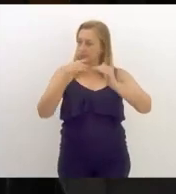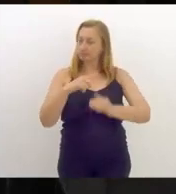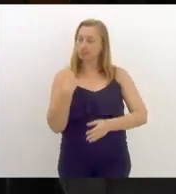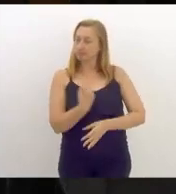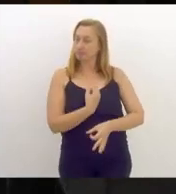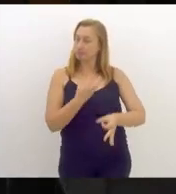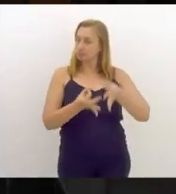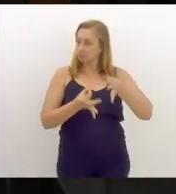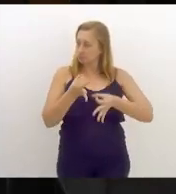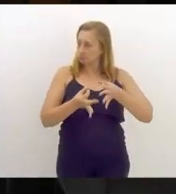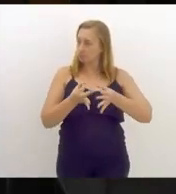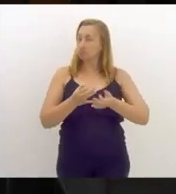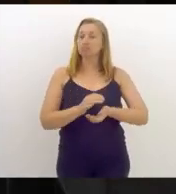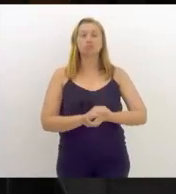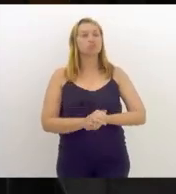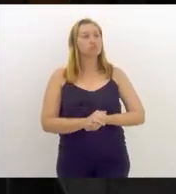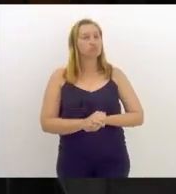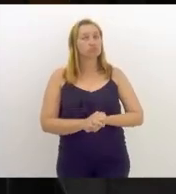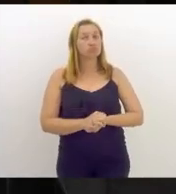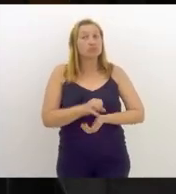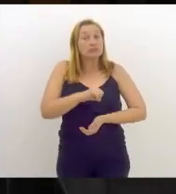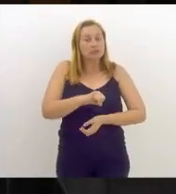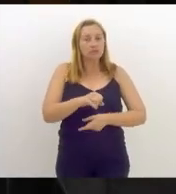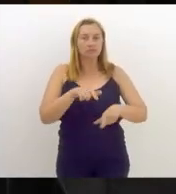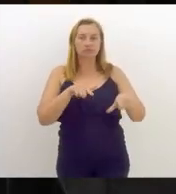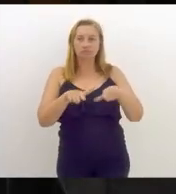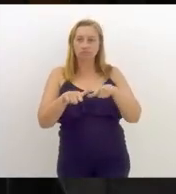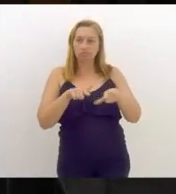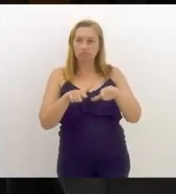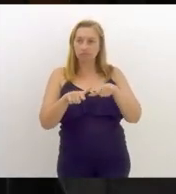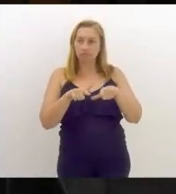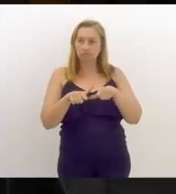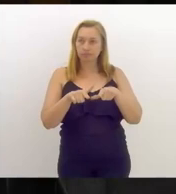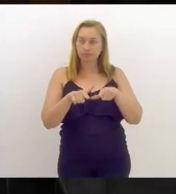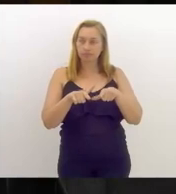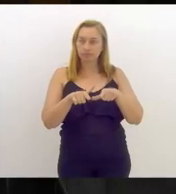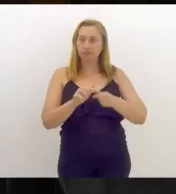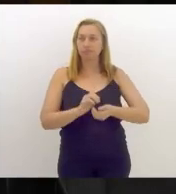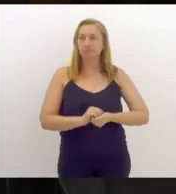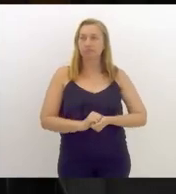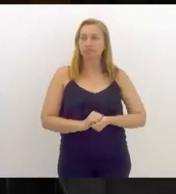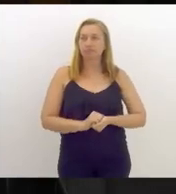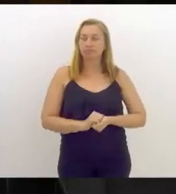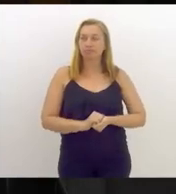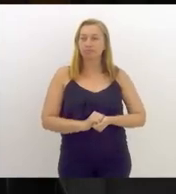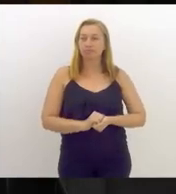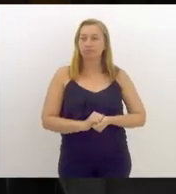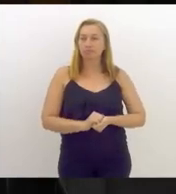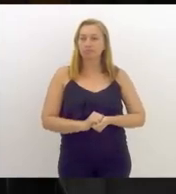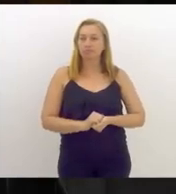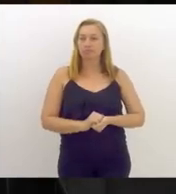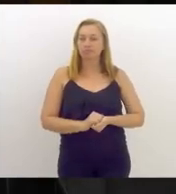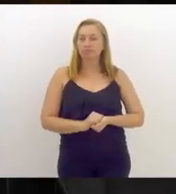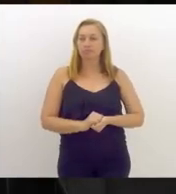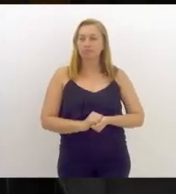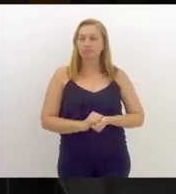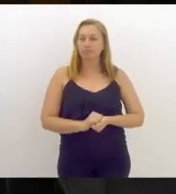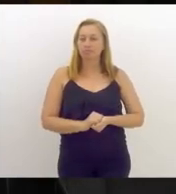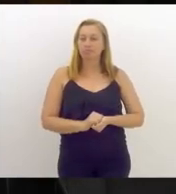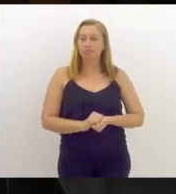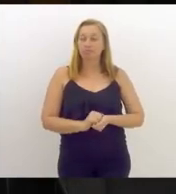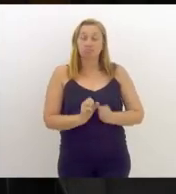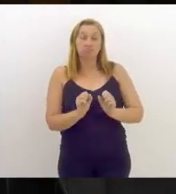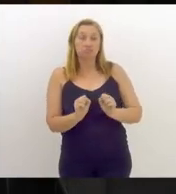Justiça se o trabalho fosse feito de forma talvez